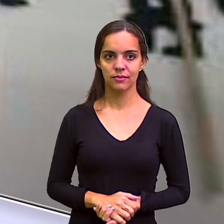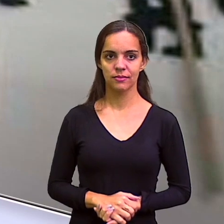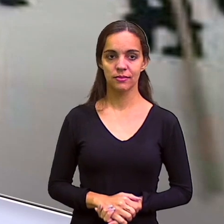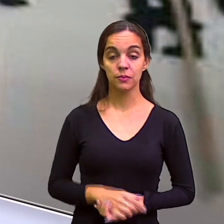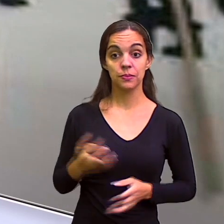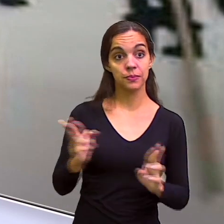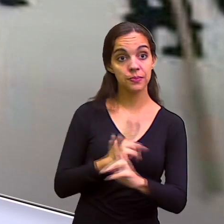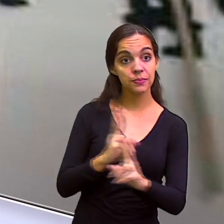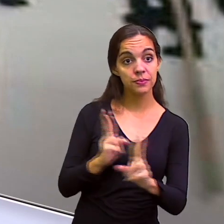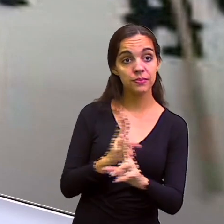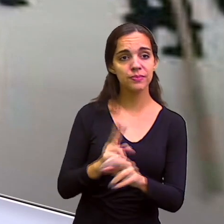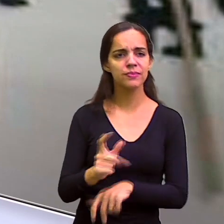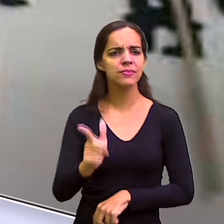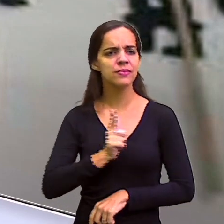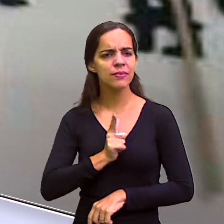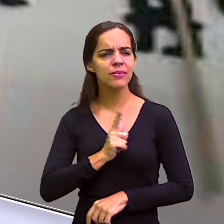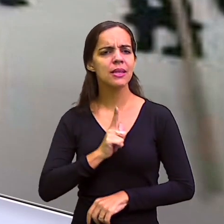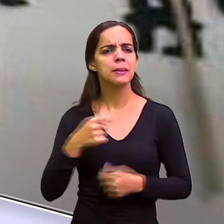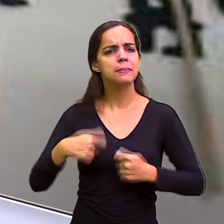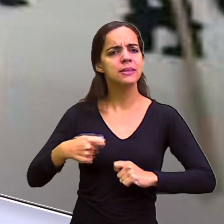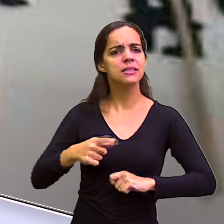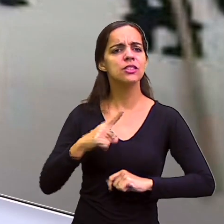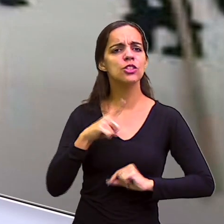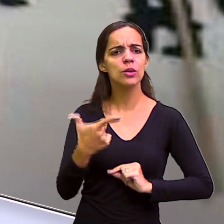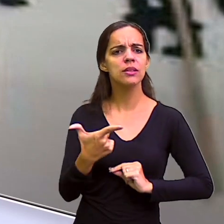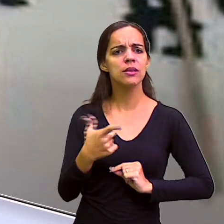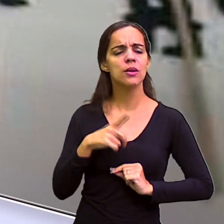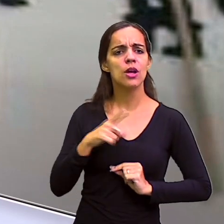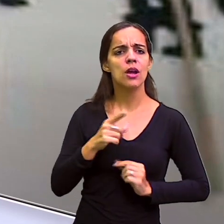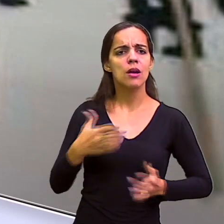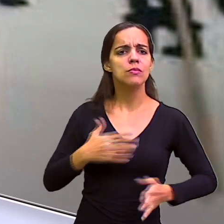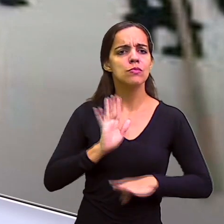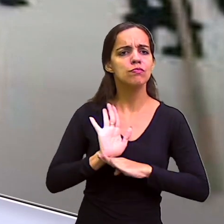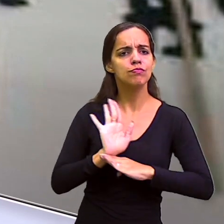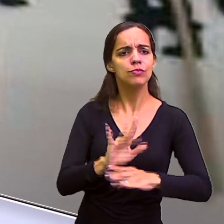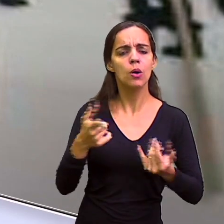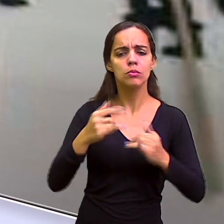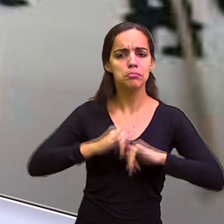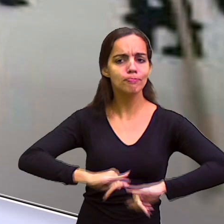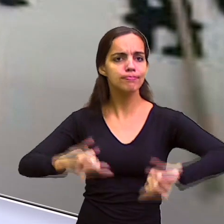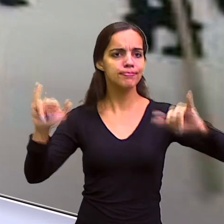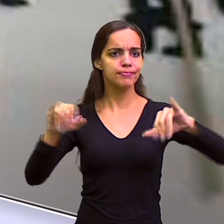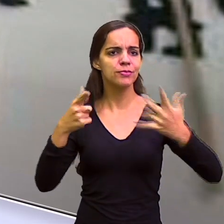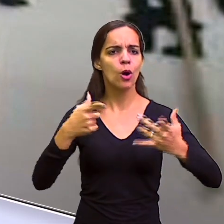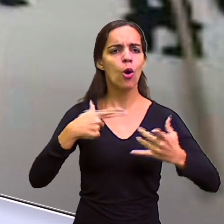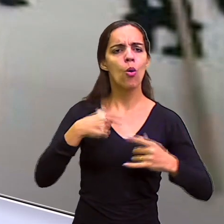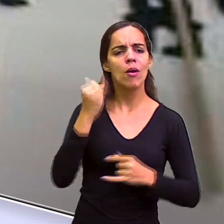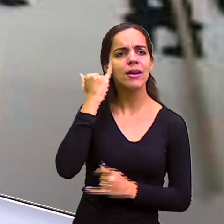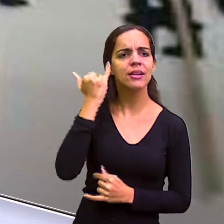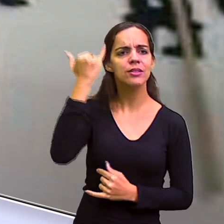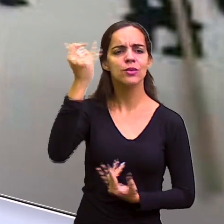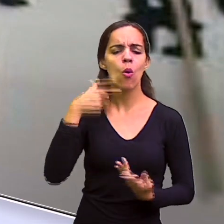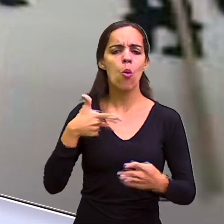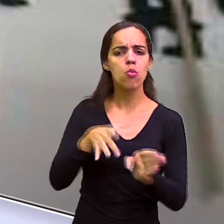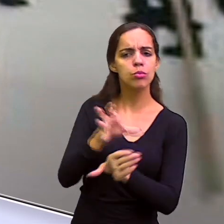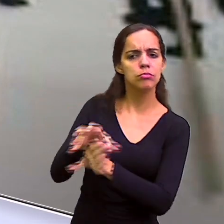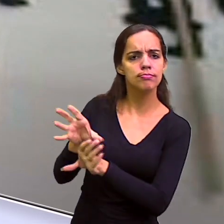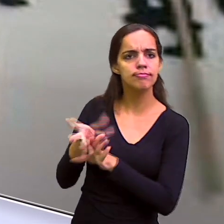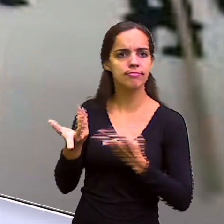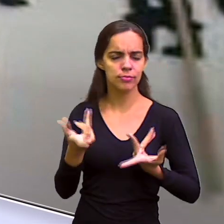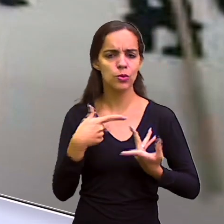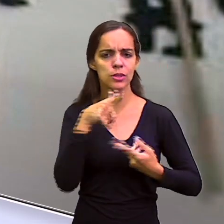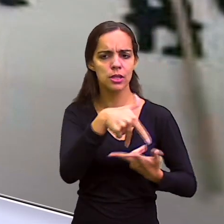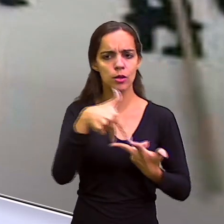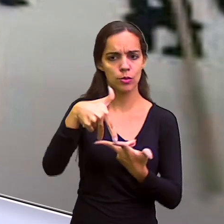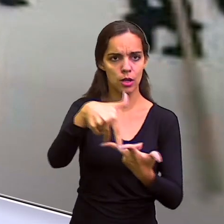Nessa relação, deve existir a intenção do sombrista em transmitir alguma ideia ou conceito por meio da